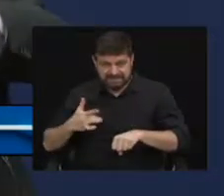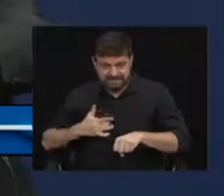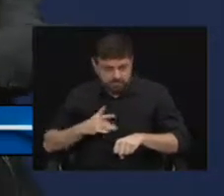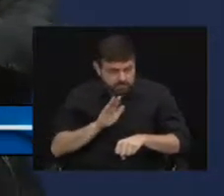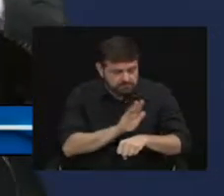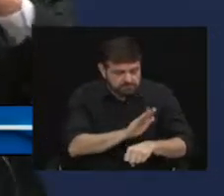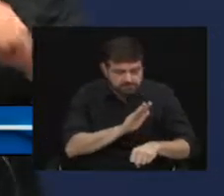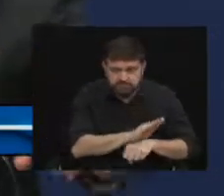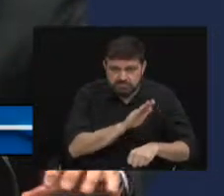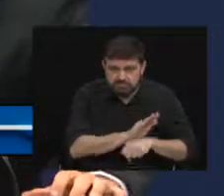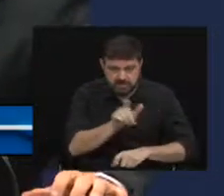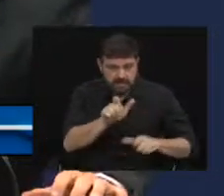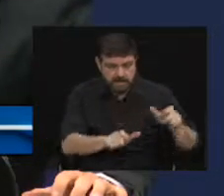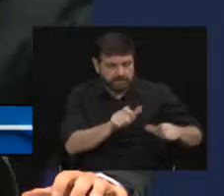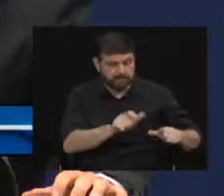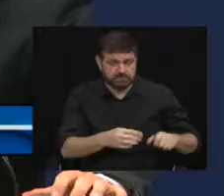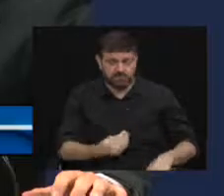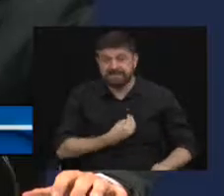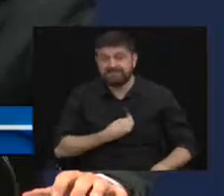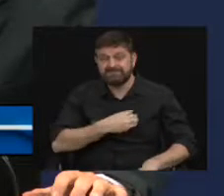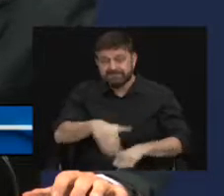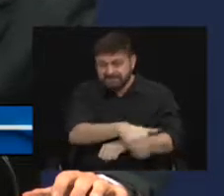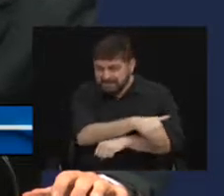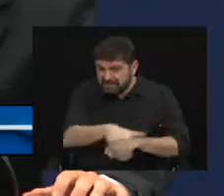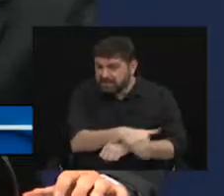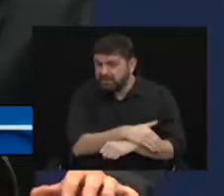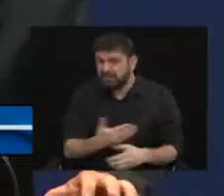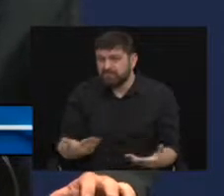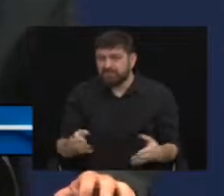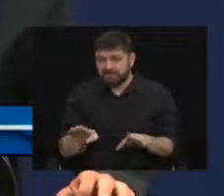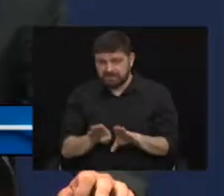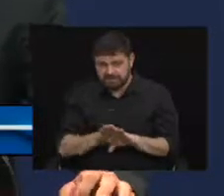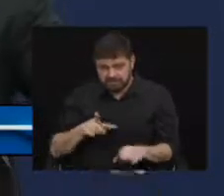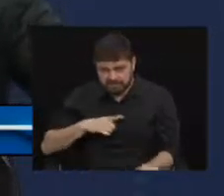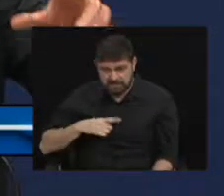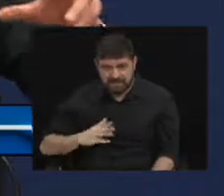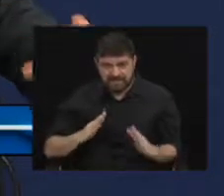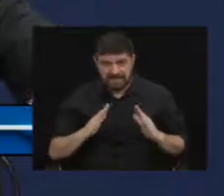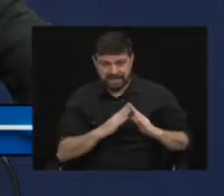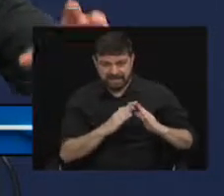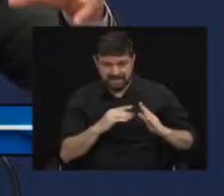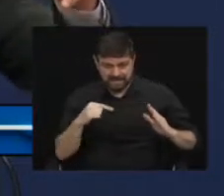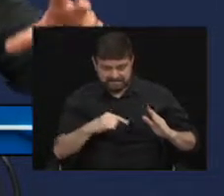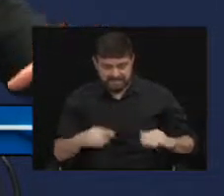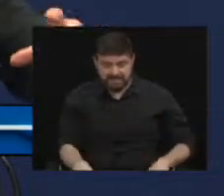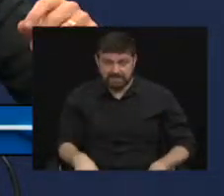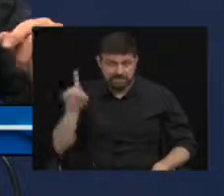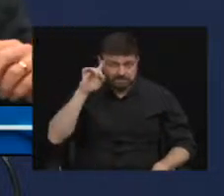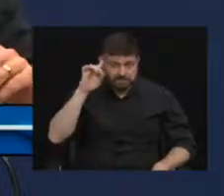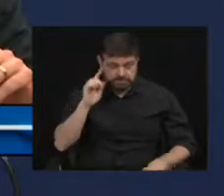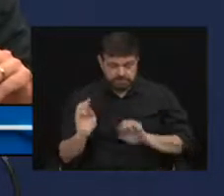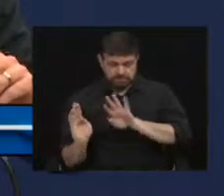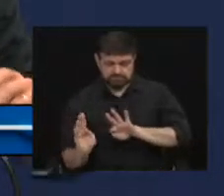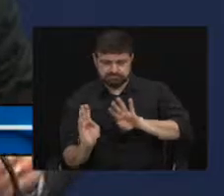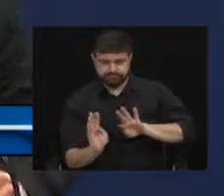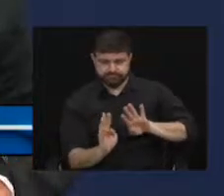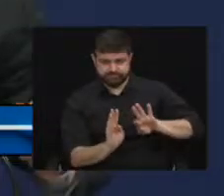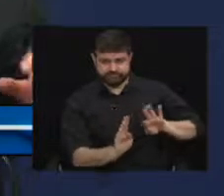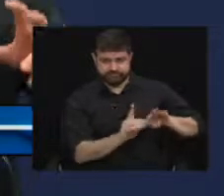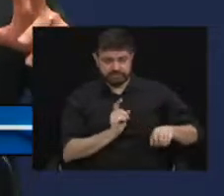cidade, a ausência de uma política municipal de atendimento aos moradores em situação de rua,